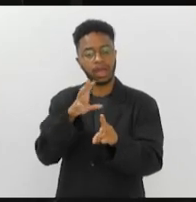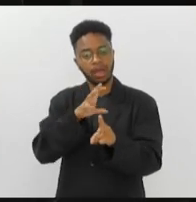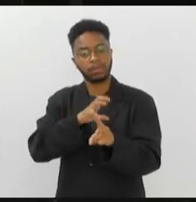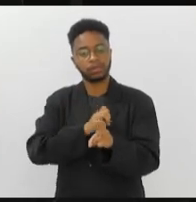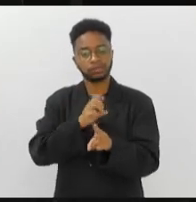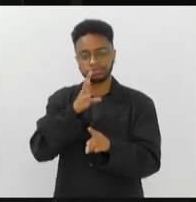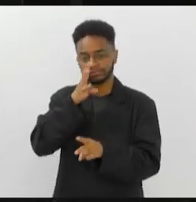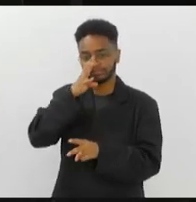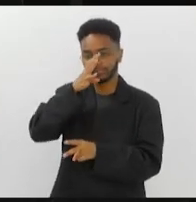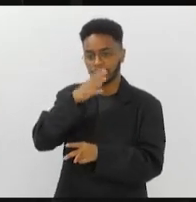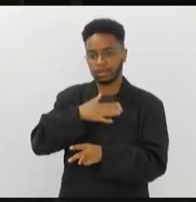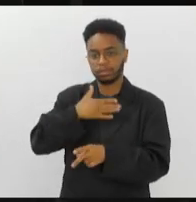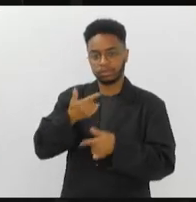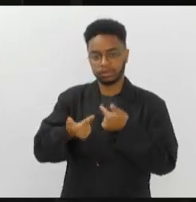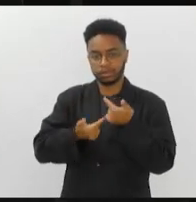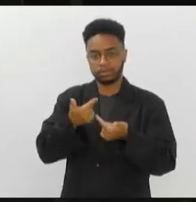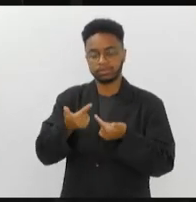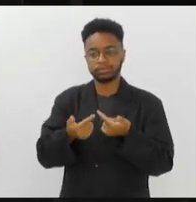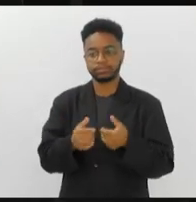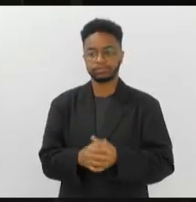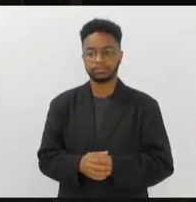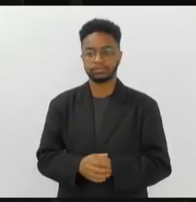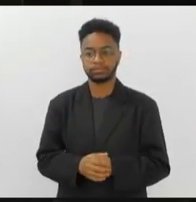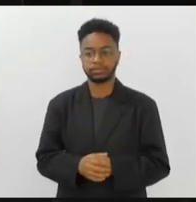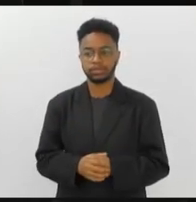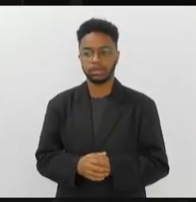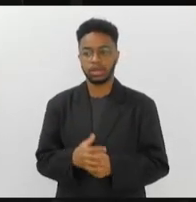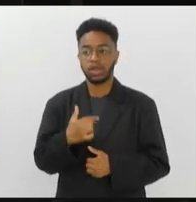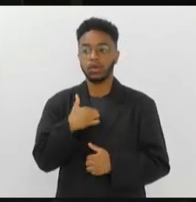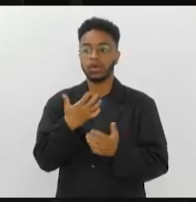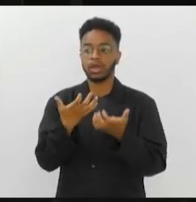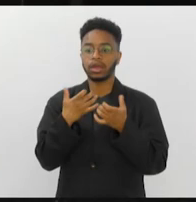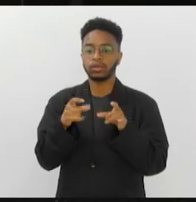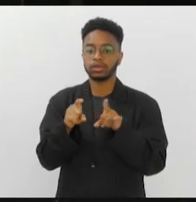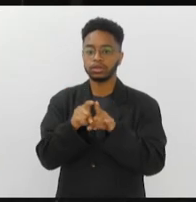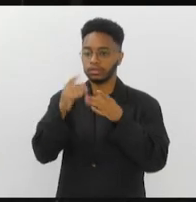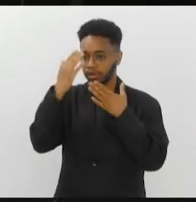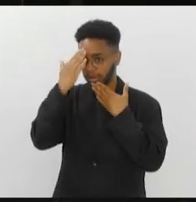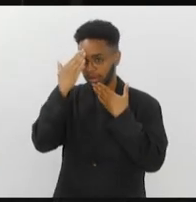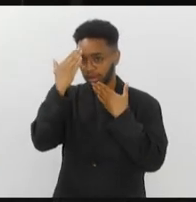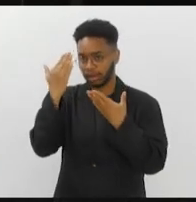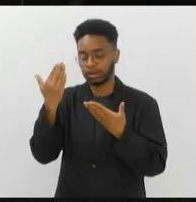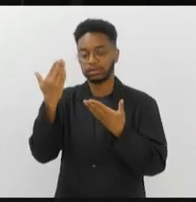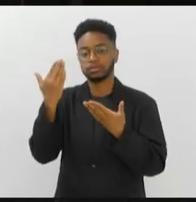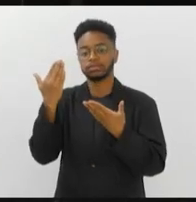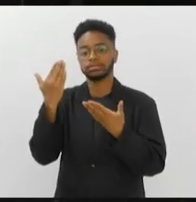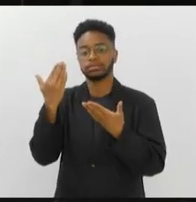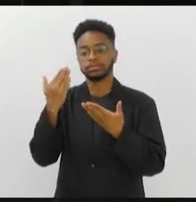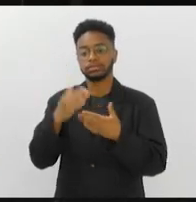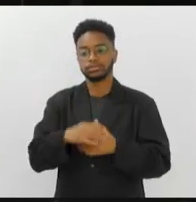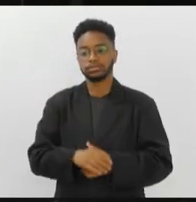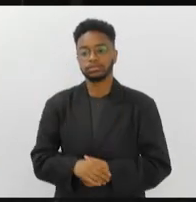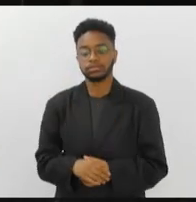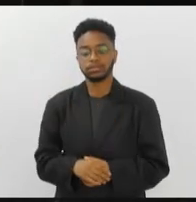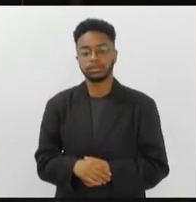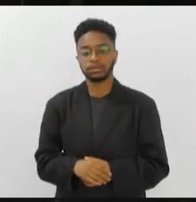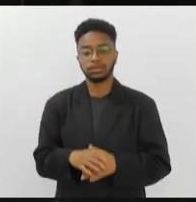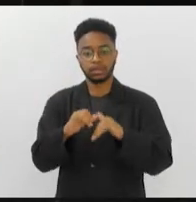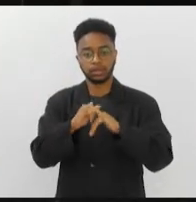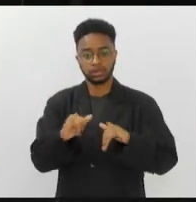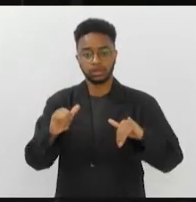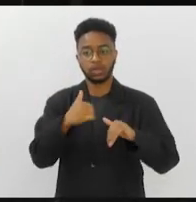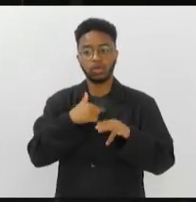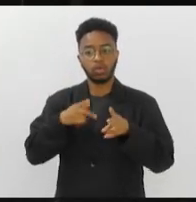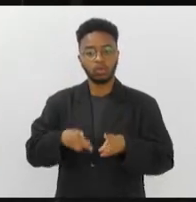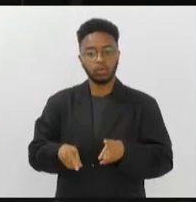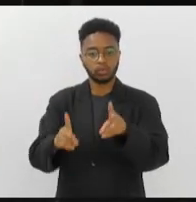nesse trabalho. Enfim, eu quero agradecer imensamente e dizer que permaneço na